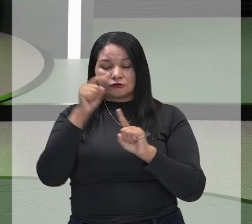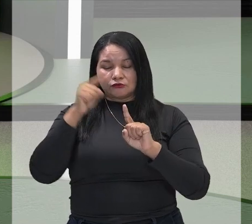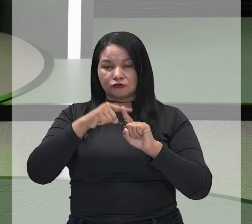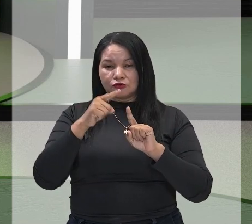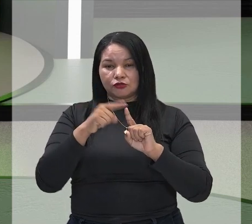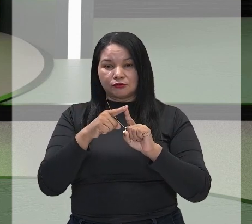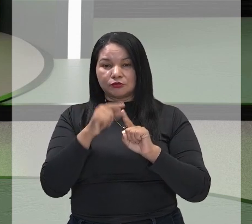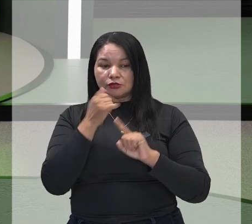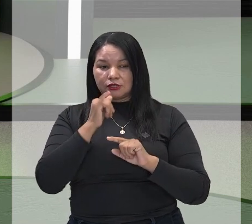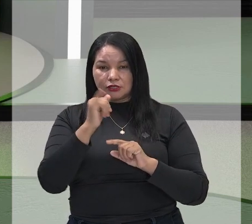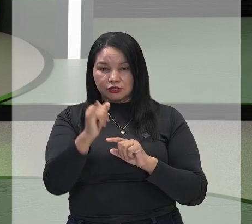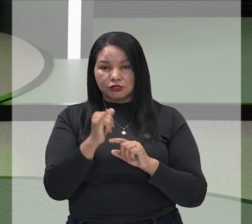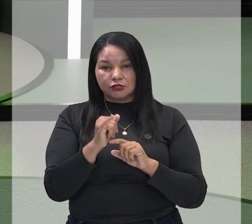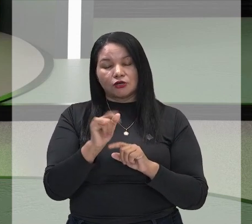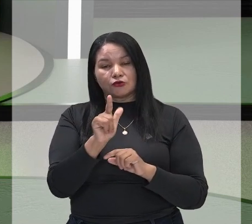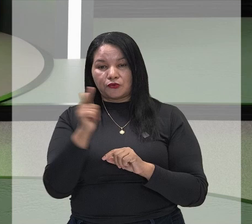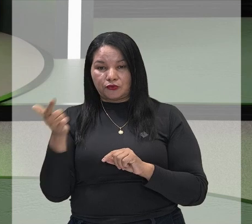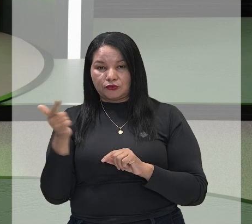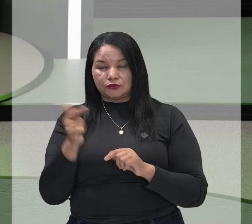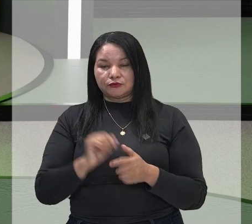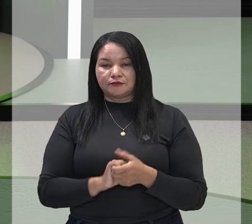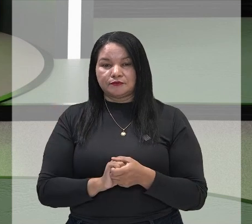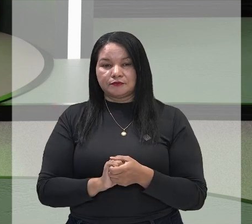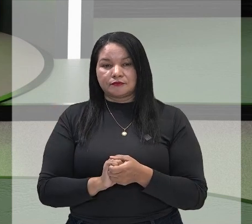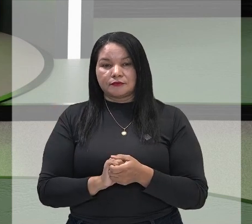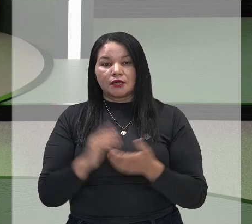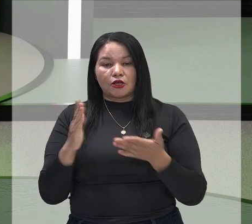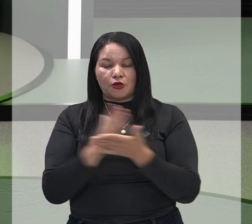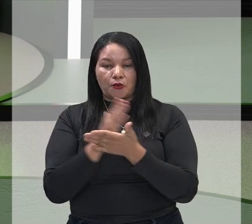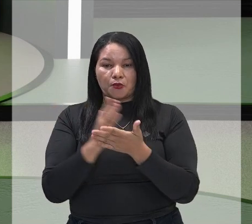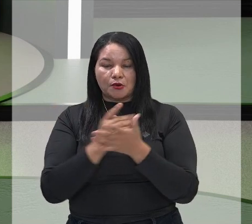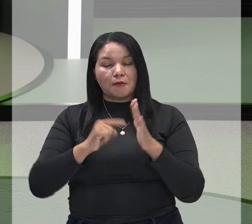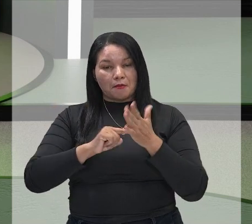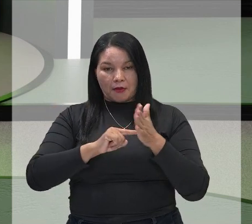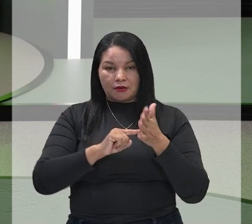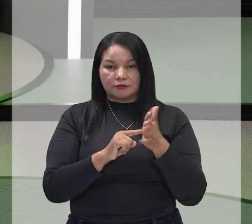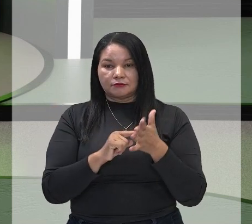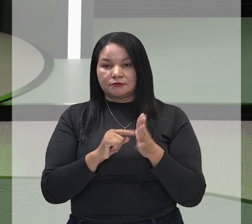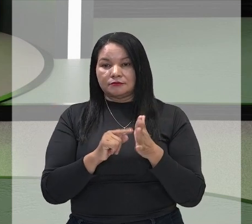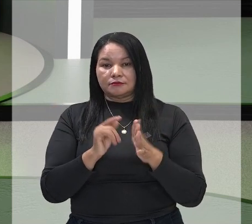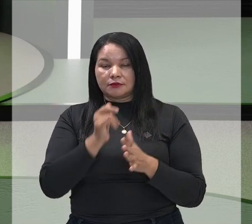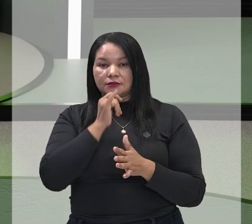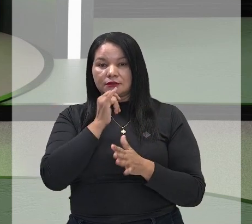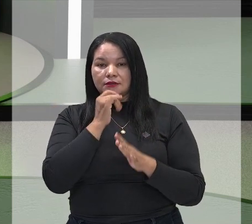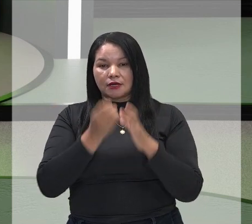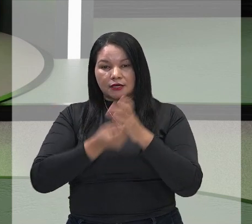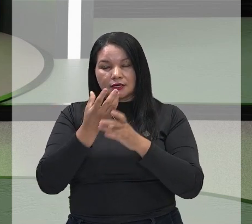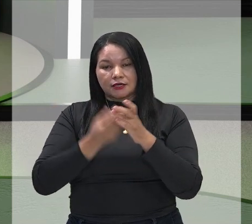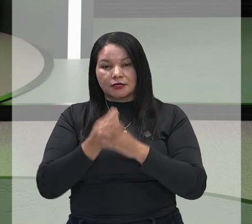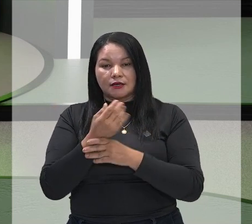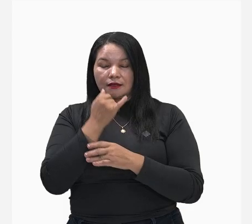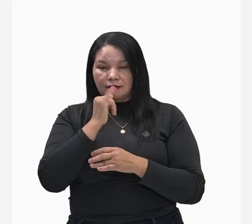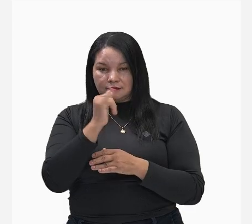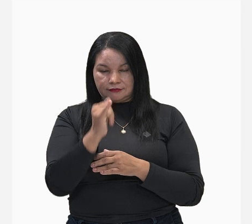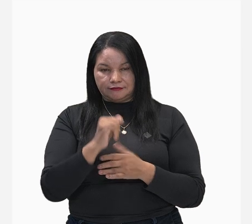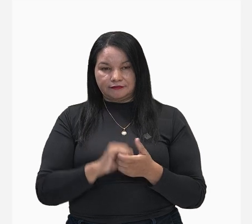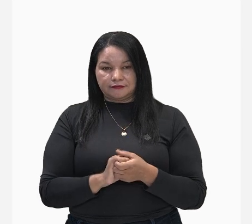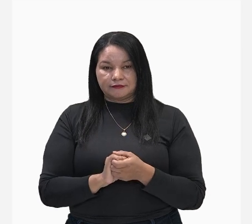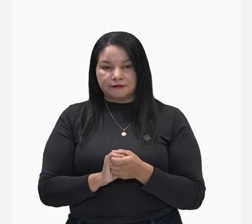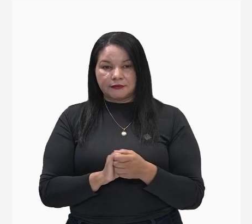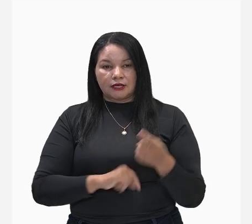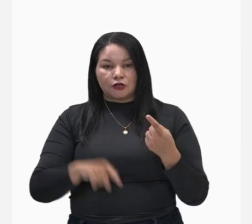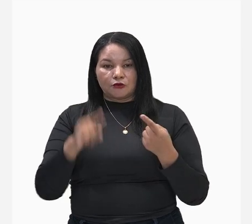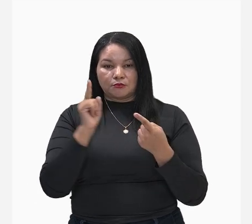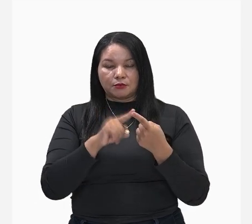outro, certo? Vamos conhecer alguns tipos de geradores que podem produzir energia elétrica. O primeiro deles é o